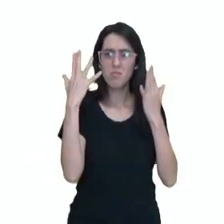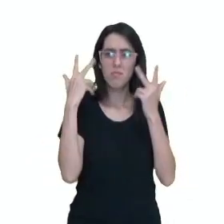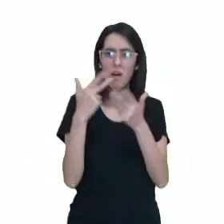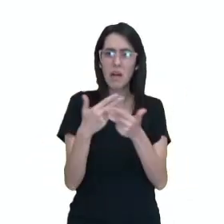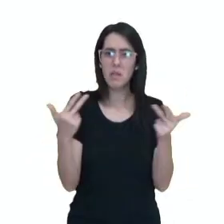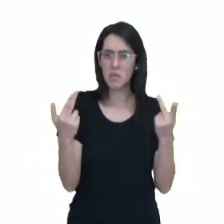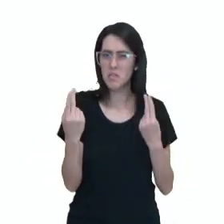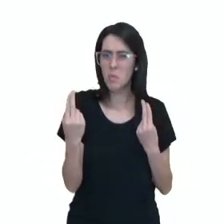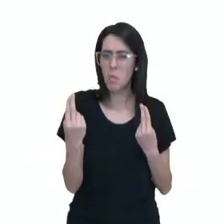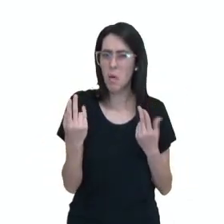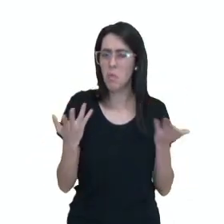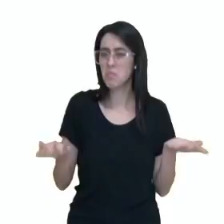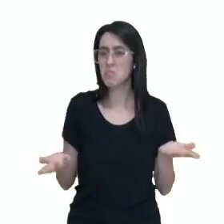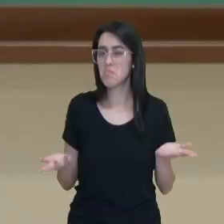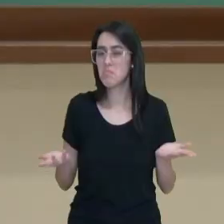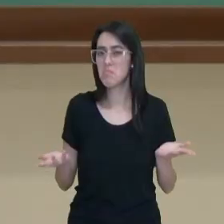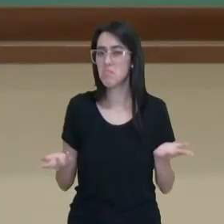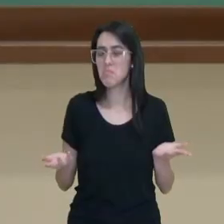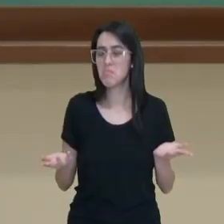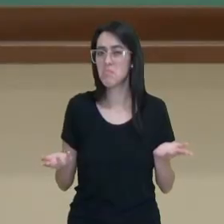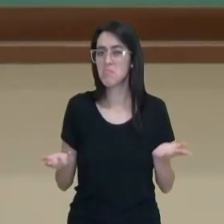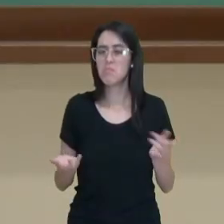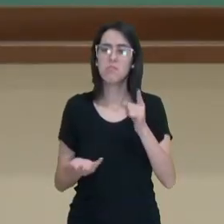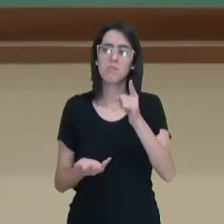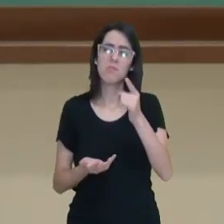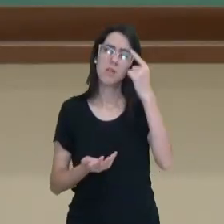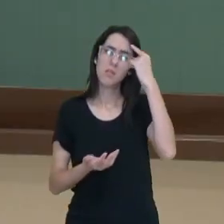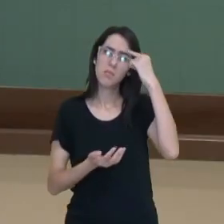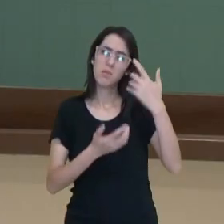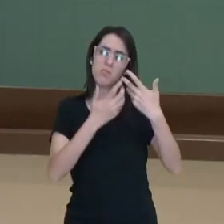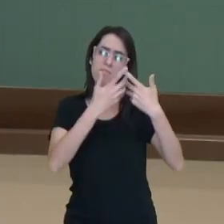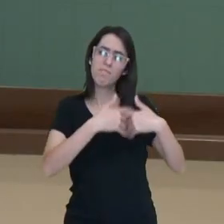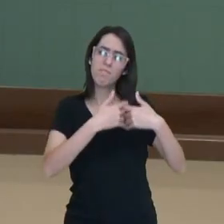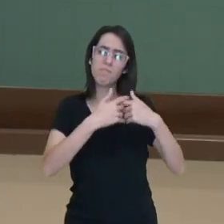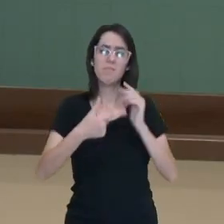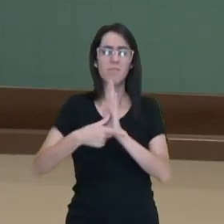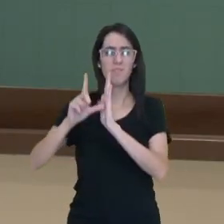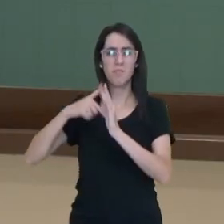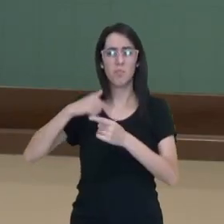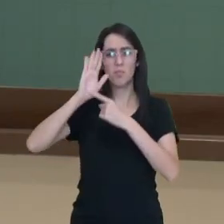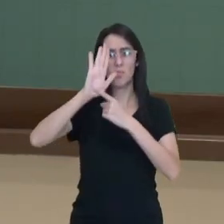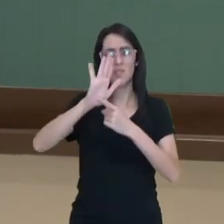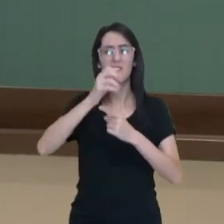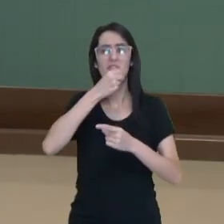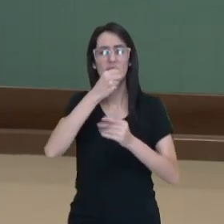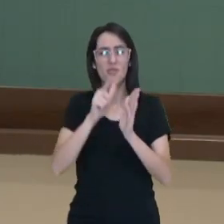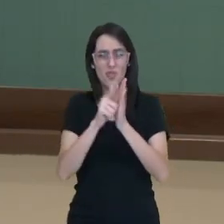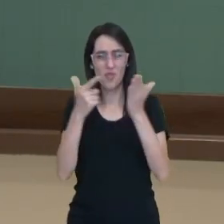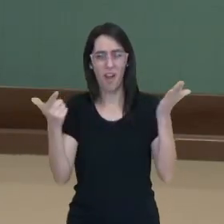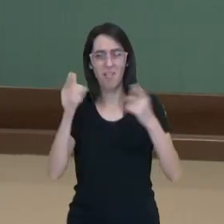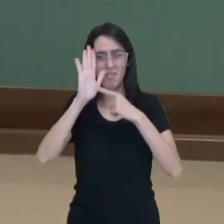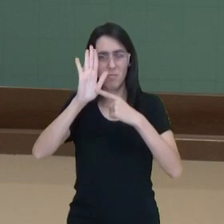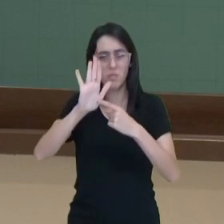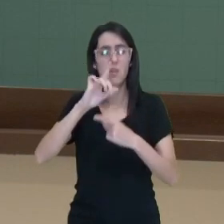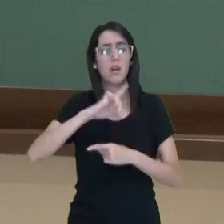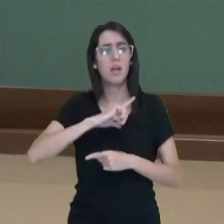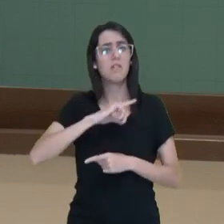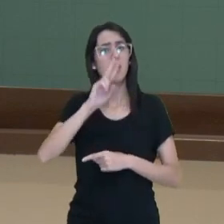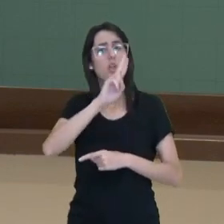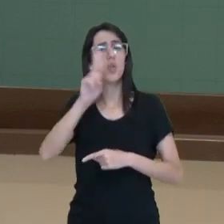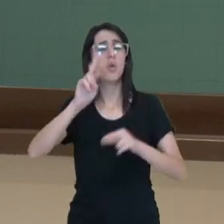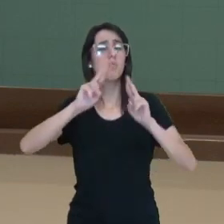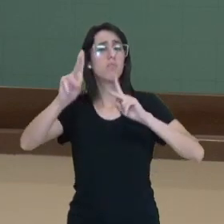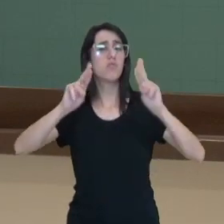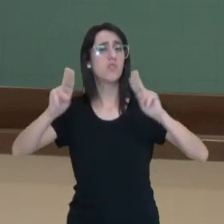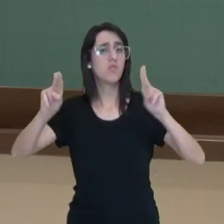outros animais? Então, se você parar para pensar um pouquinho, né, na reportagem anterior que eu mostrei, né, elas têm nomes